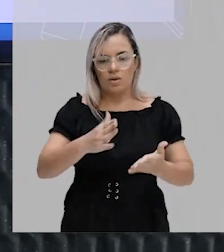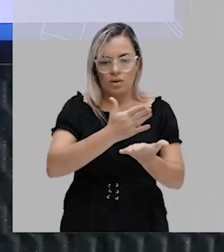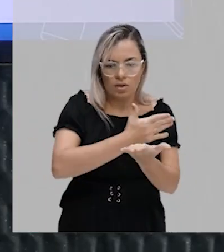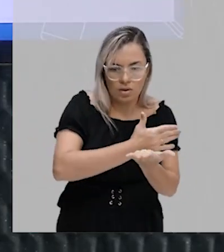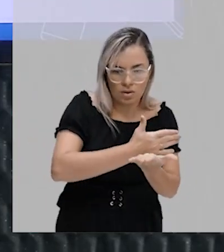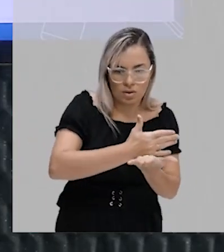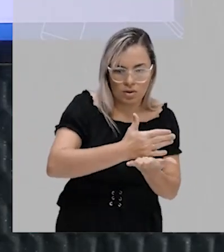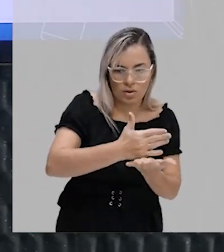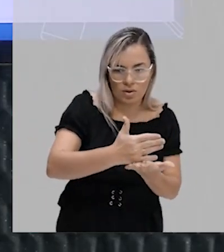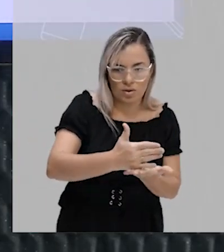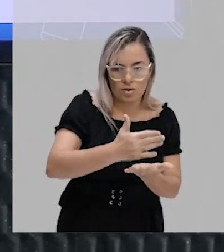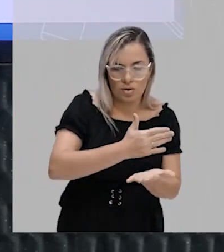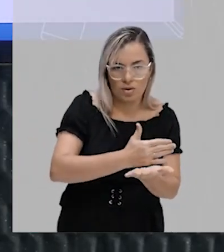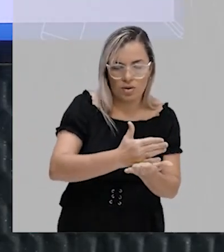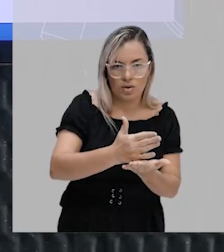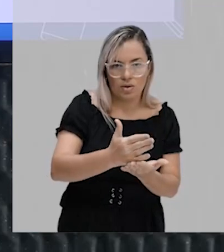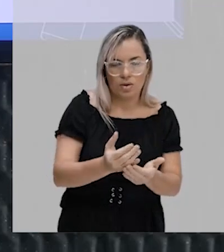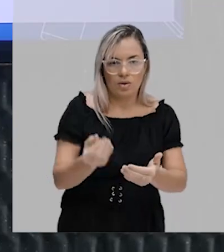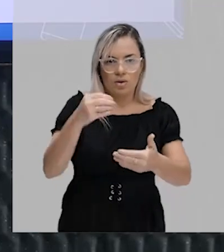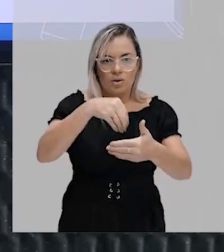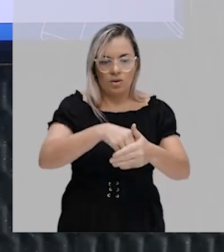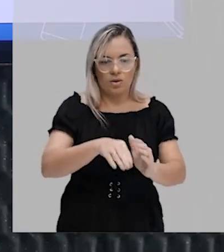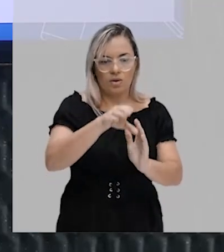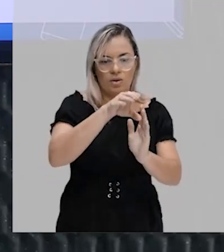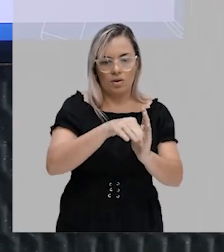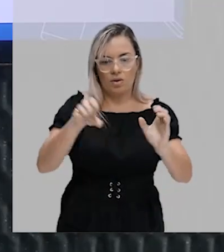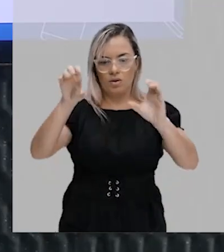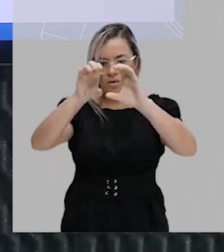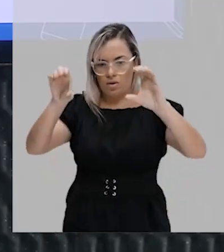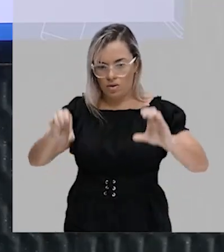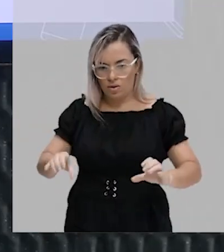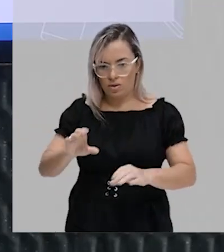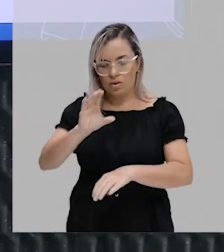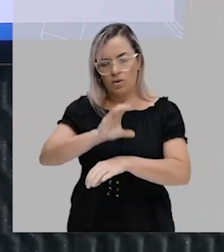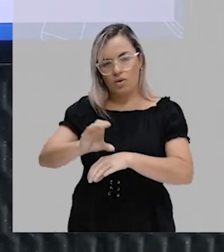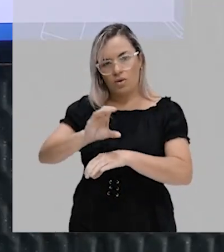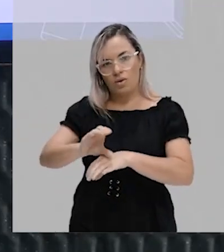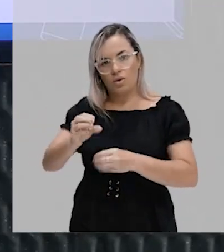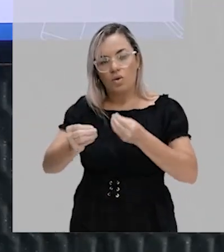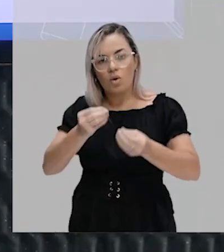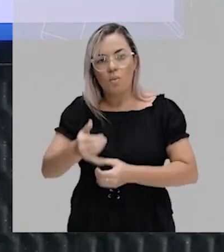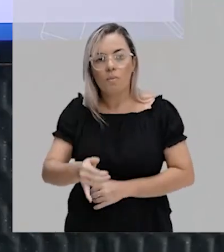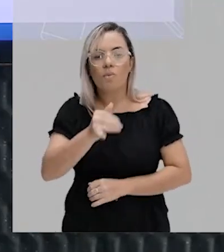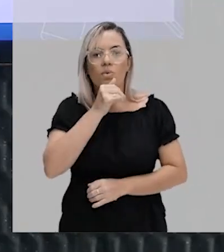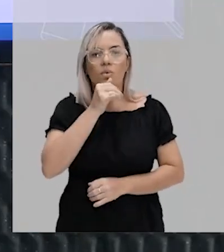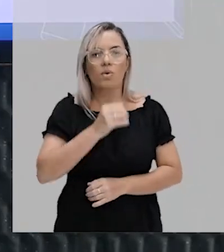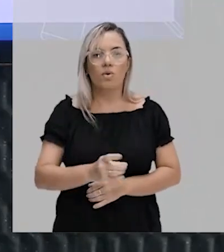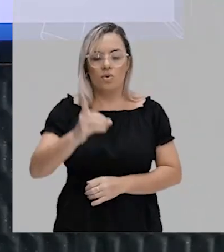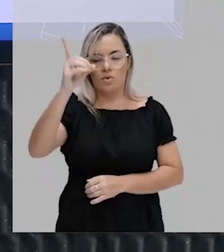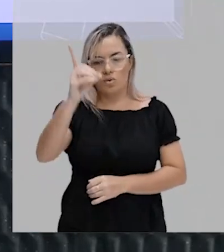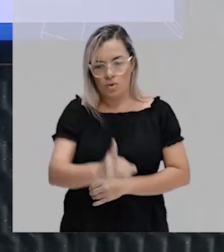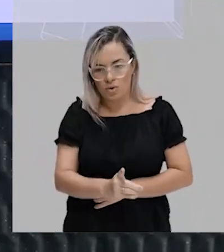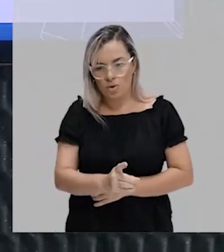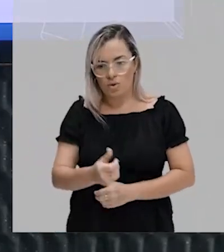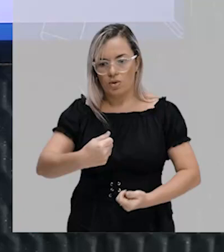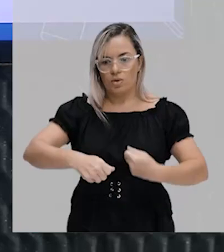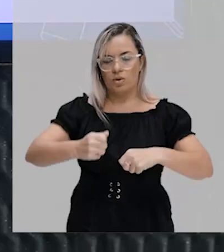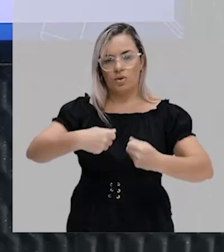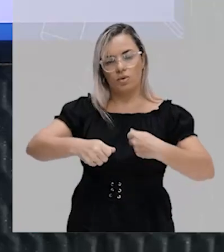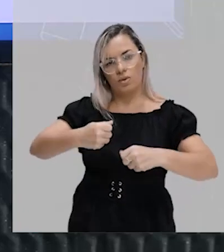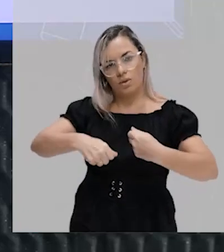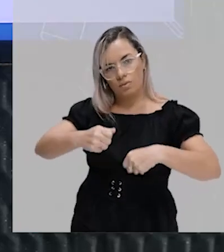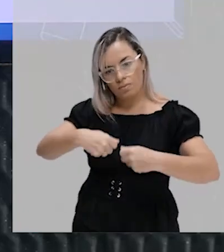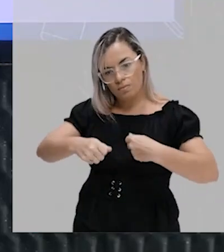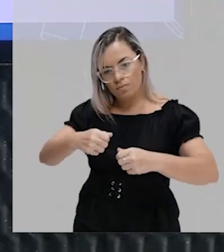inicialmente como parte do currículo estruturante de alguns cursos, como, por exemplo, o curso de Direito, o curso